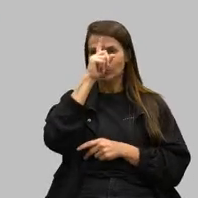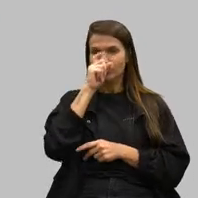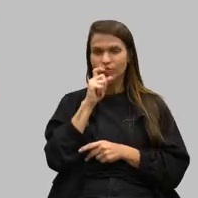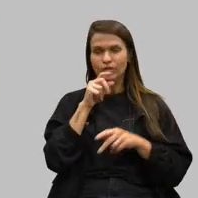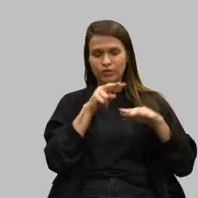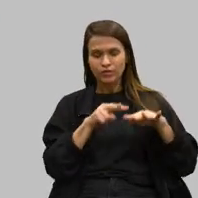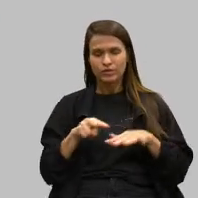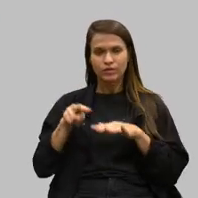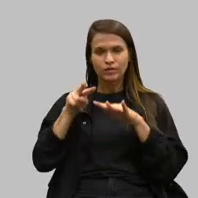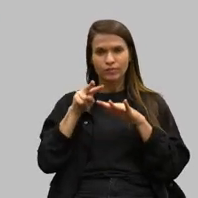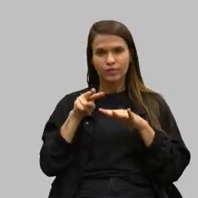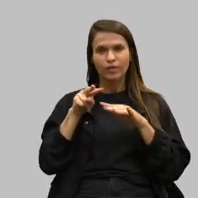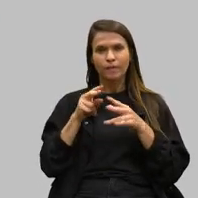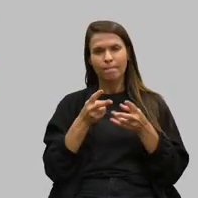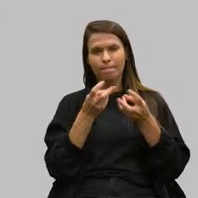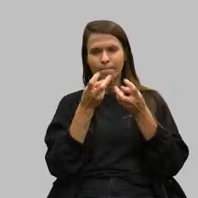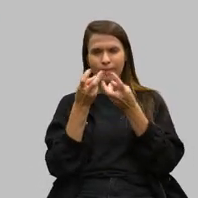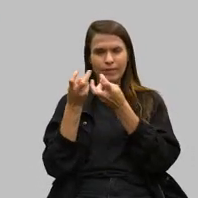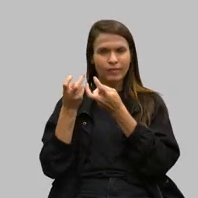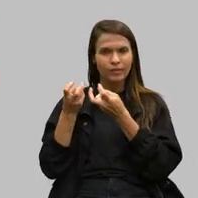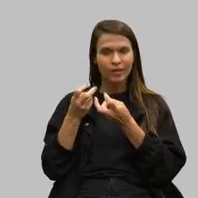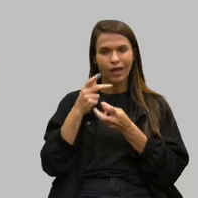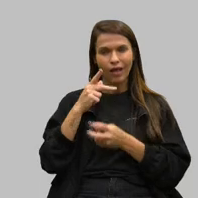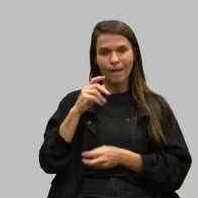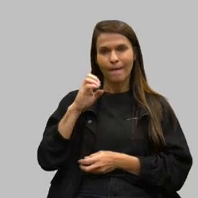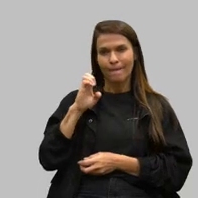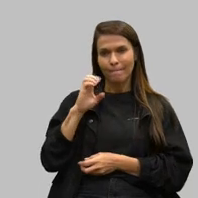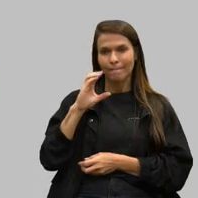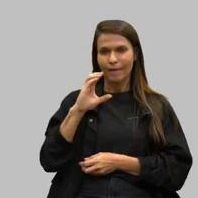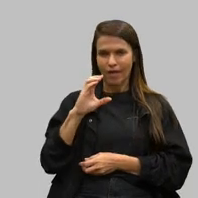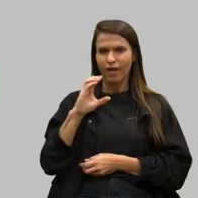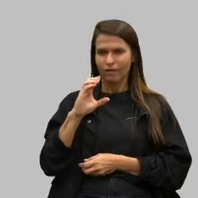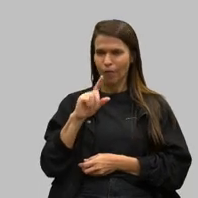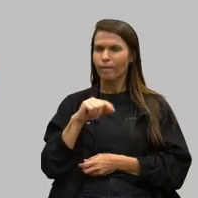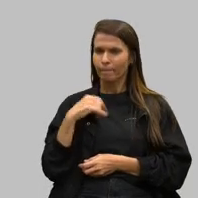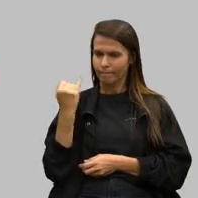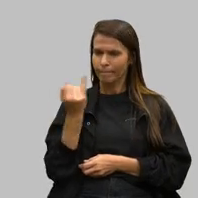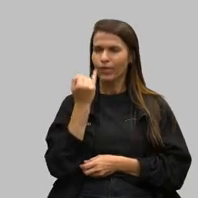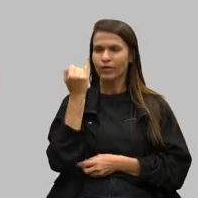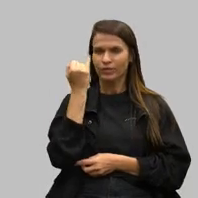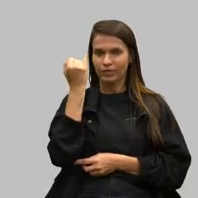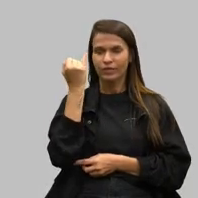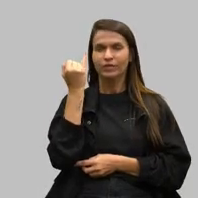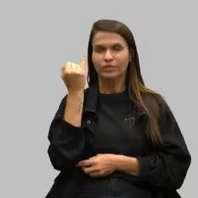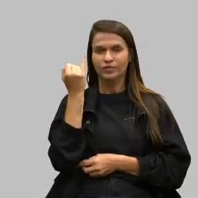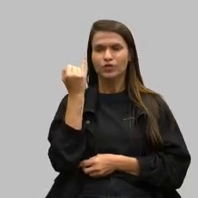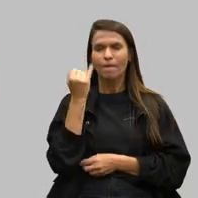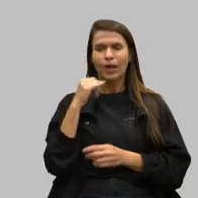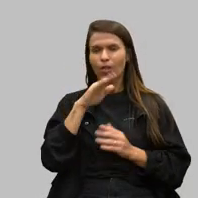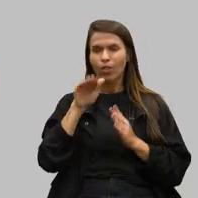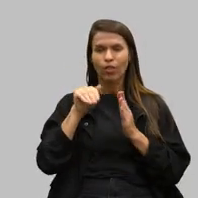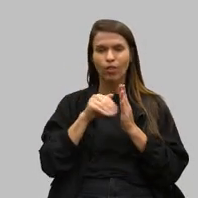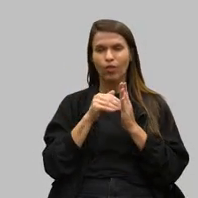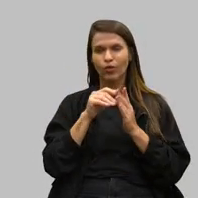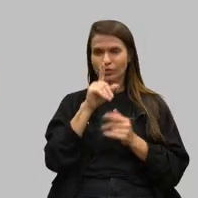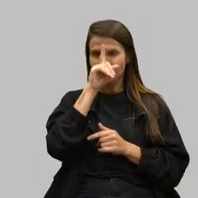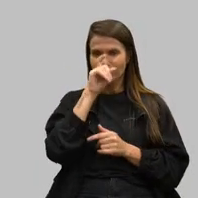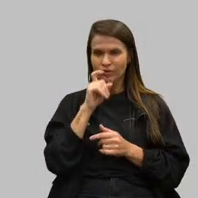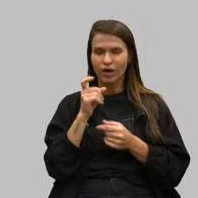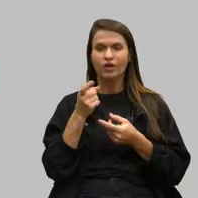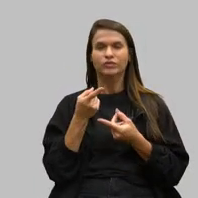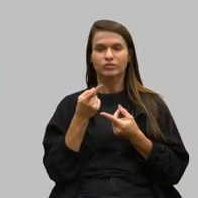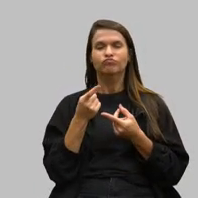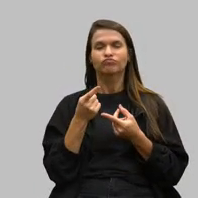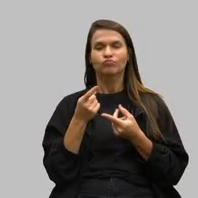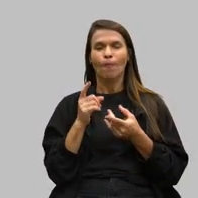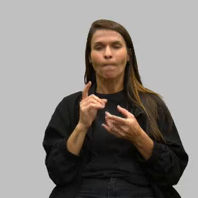semanalmente, secretário, e vejo tanto que a nossa PEC foi de grande importância e relevância para todos os hospitais filantrópicos do Estado de Minas Gerais. Eu falo que